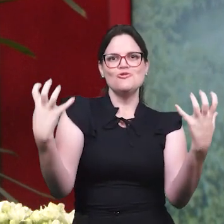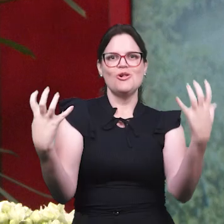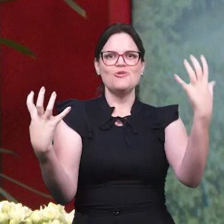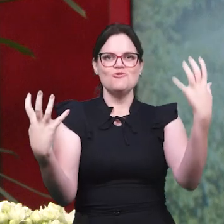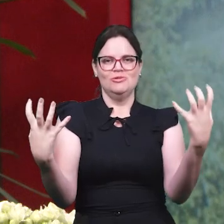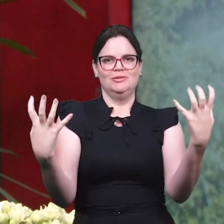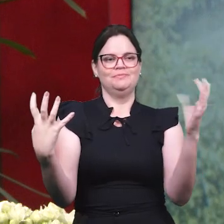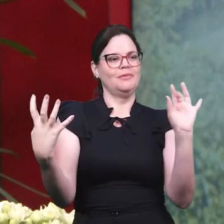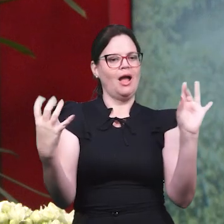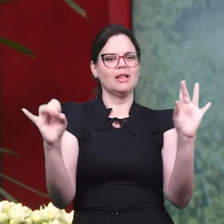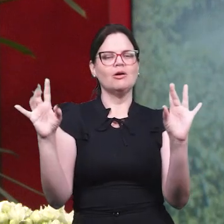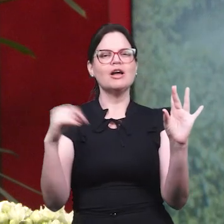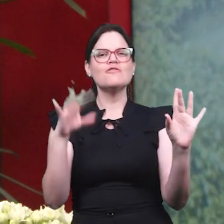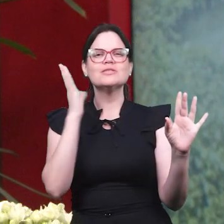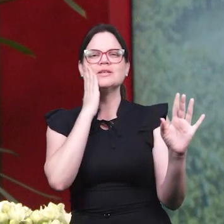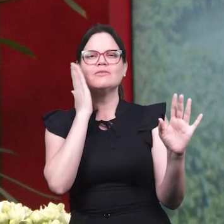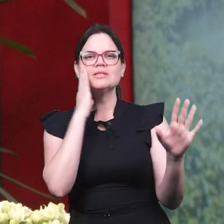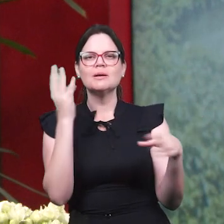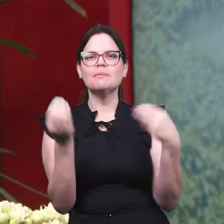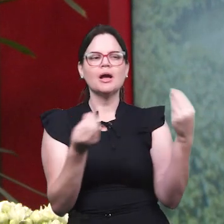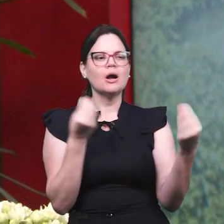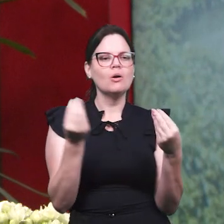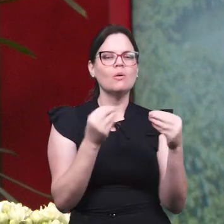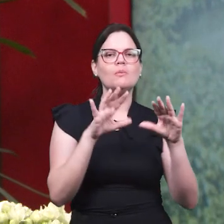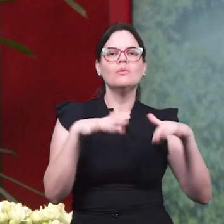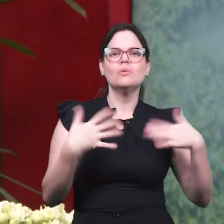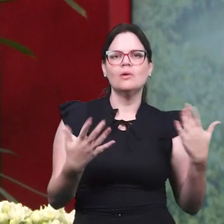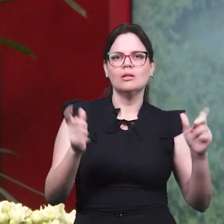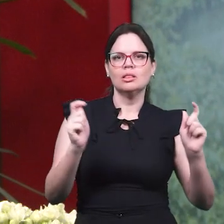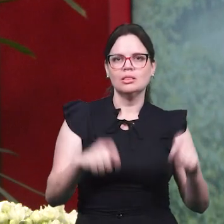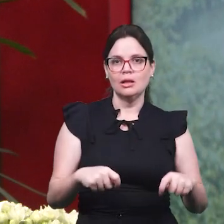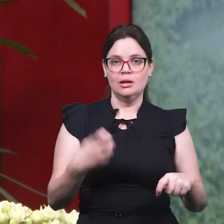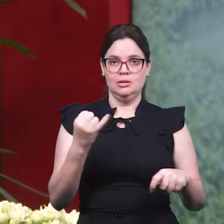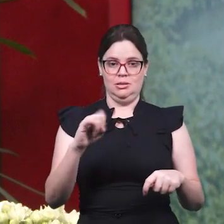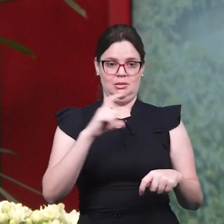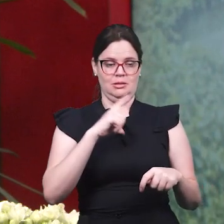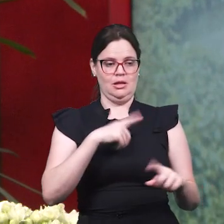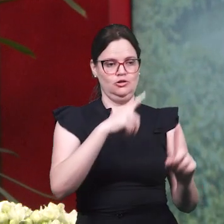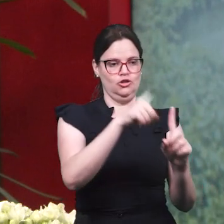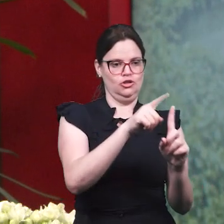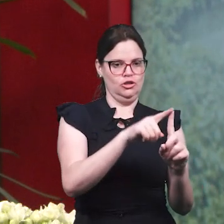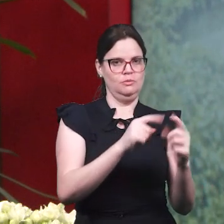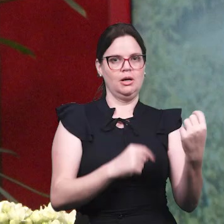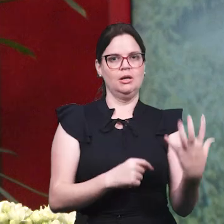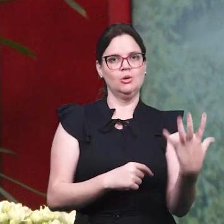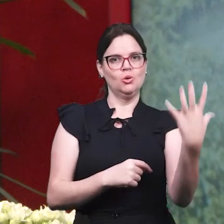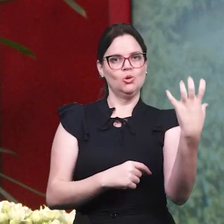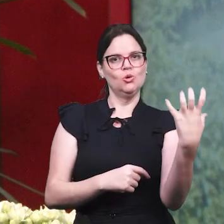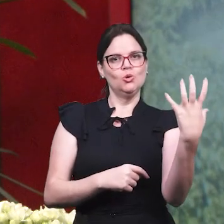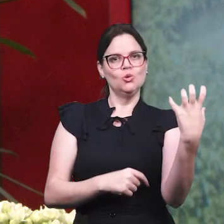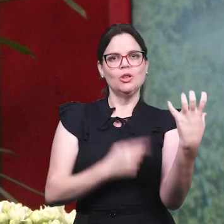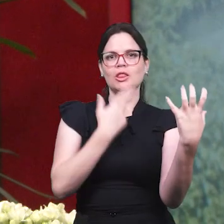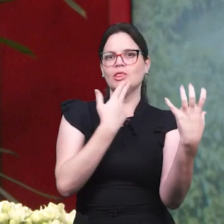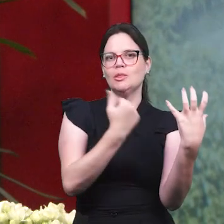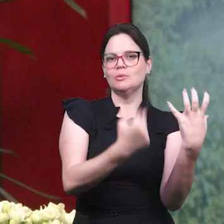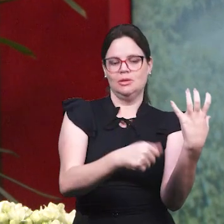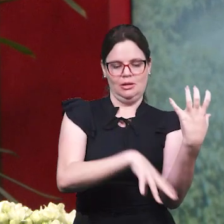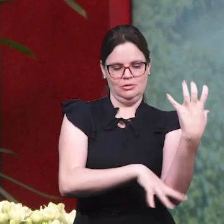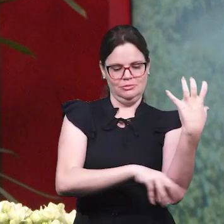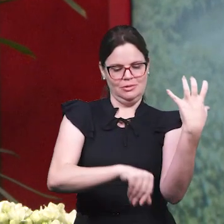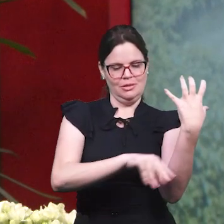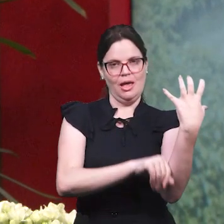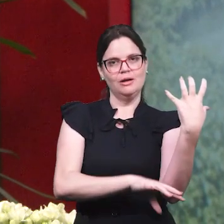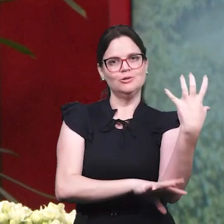outros nutrientes importantes que estão presentes no solo. Então, se você tem uma planta que ela consome muito nutrientes do